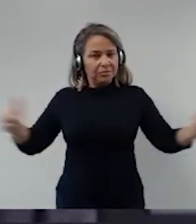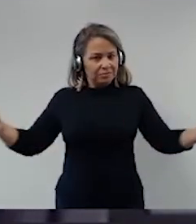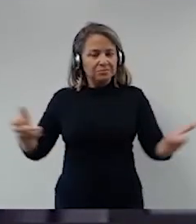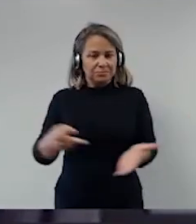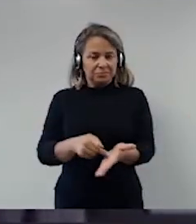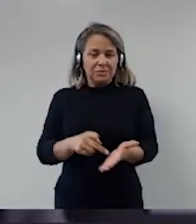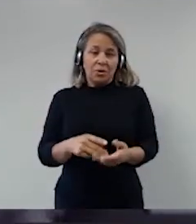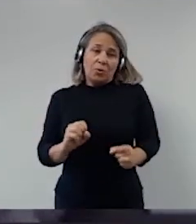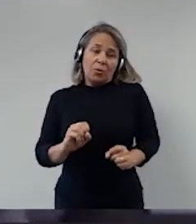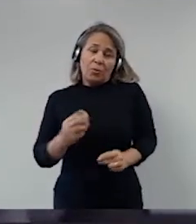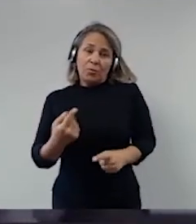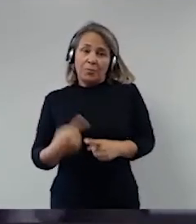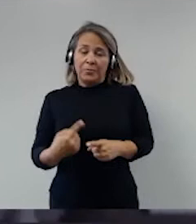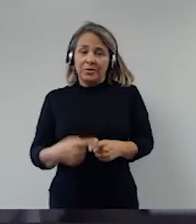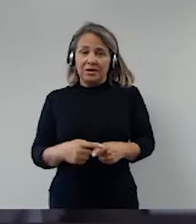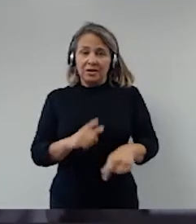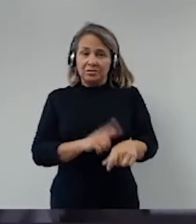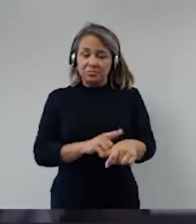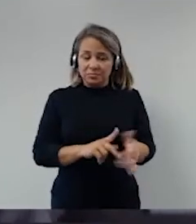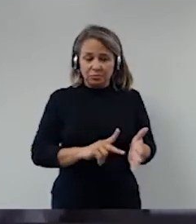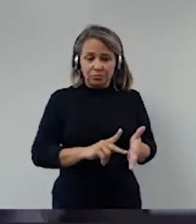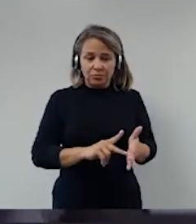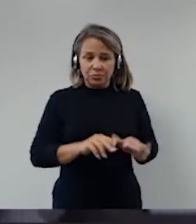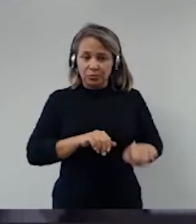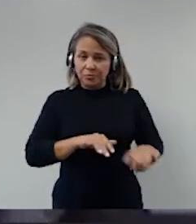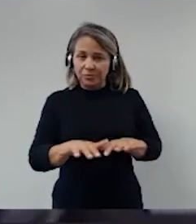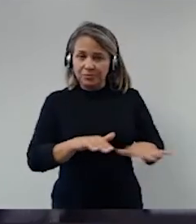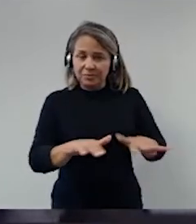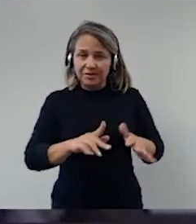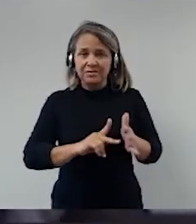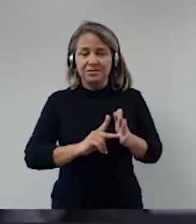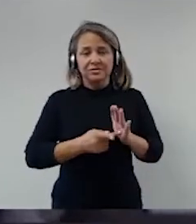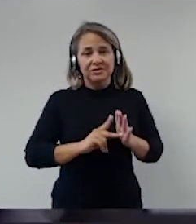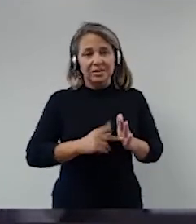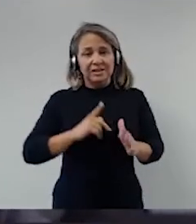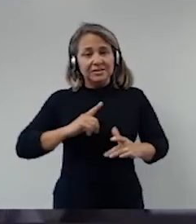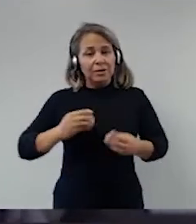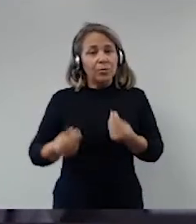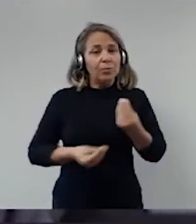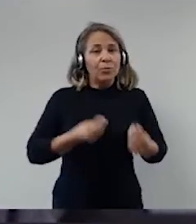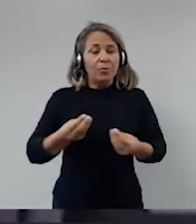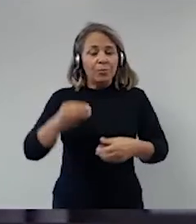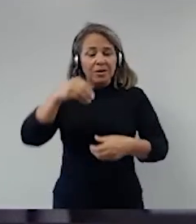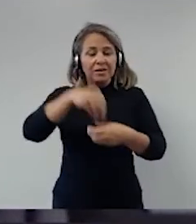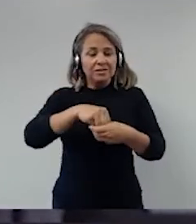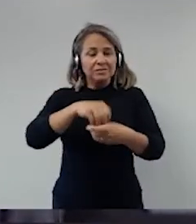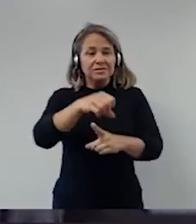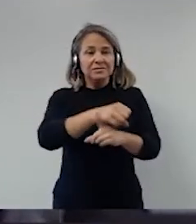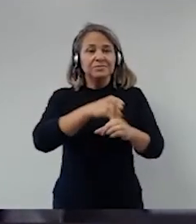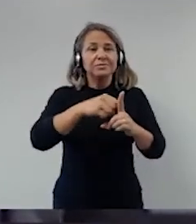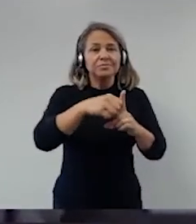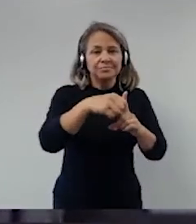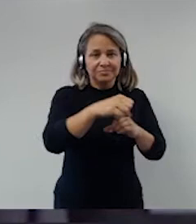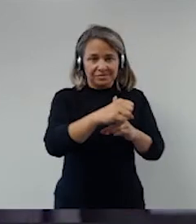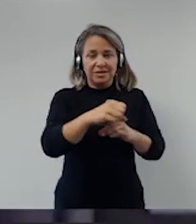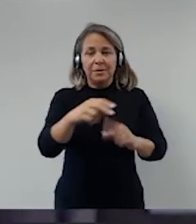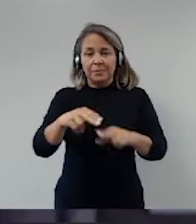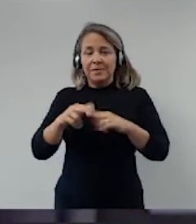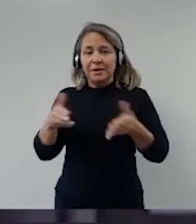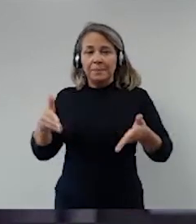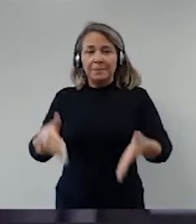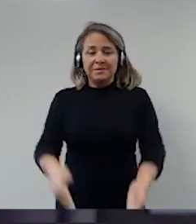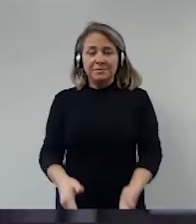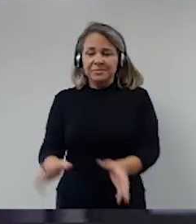Será que é porque no movimento sindical é onde você tem uma maior forma de inclusão social a partir da participação